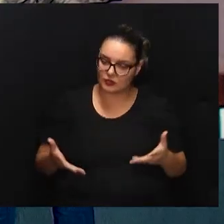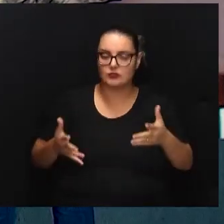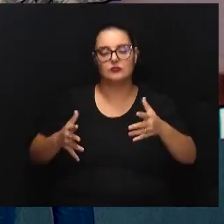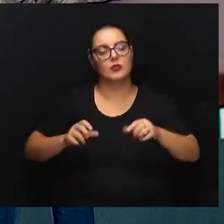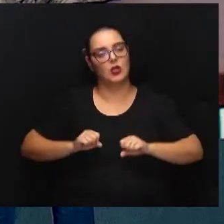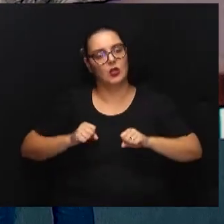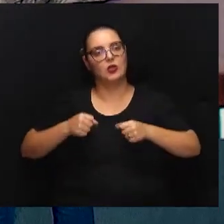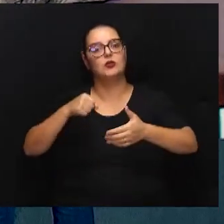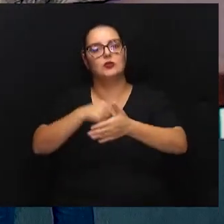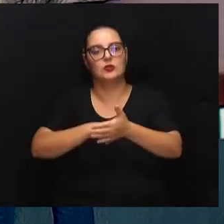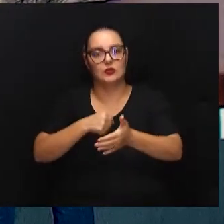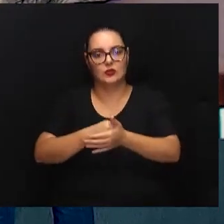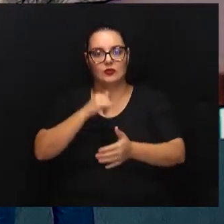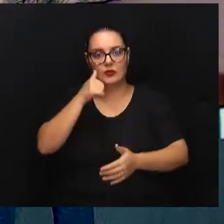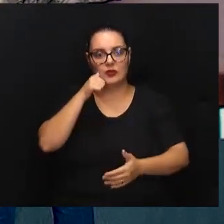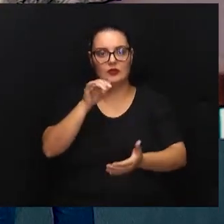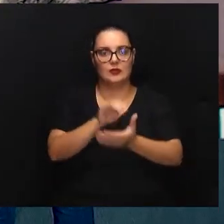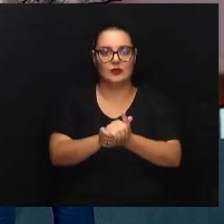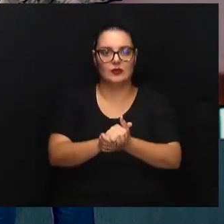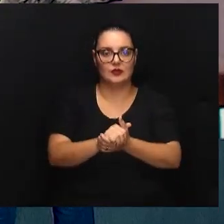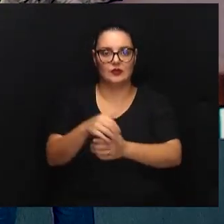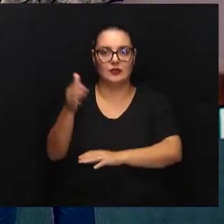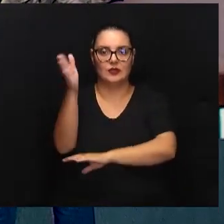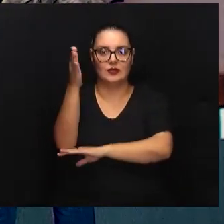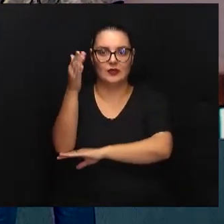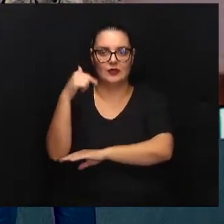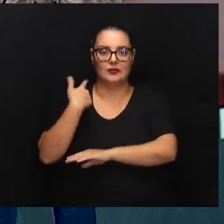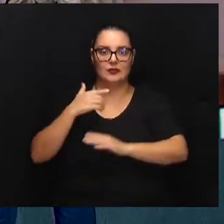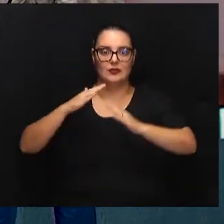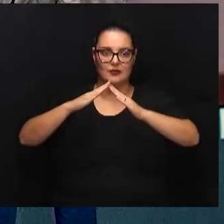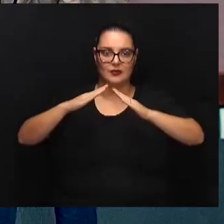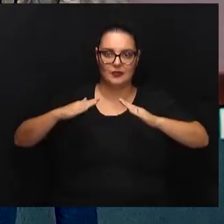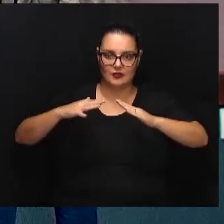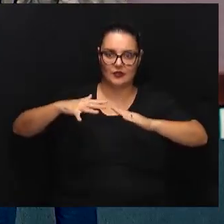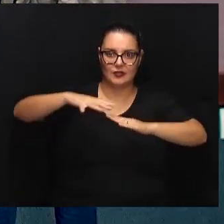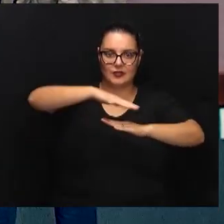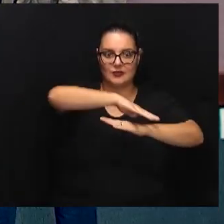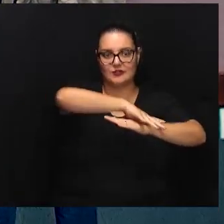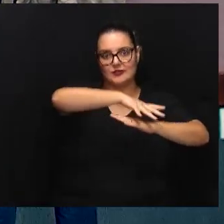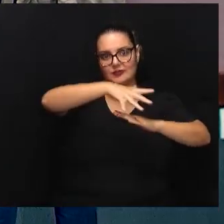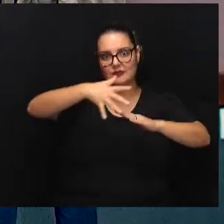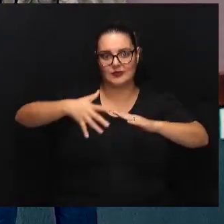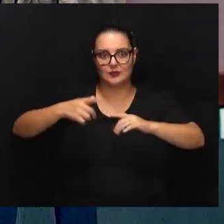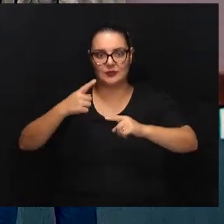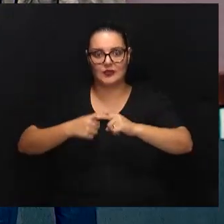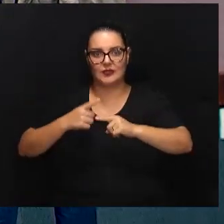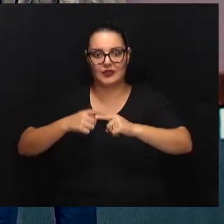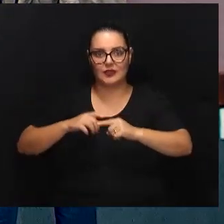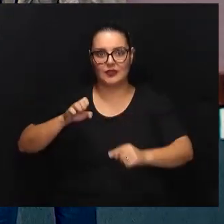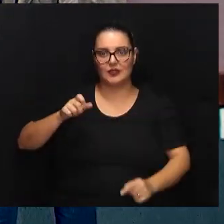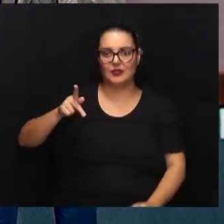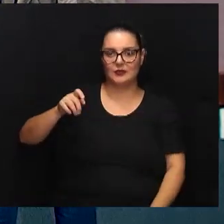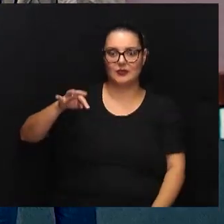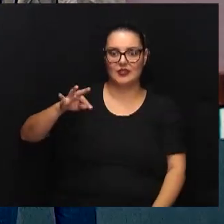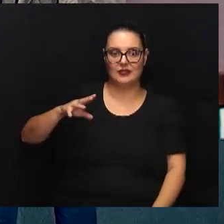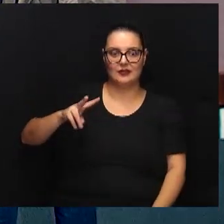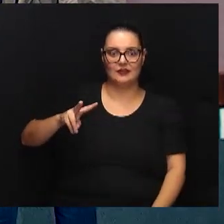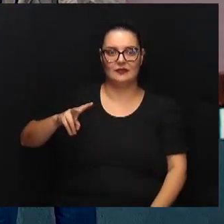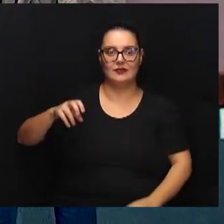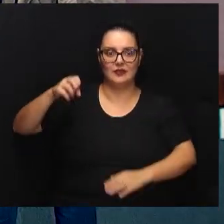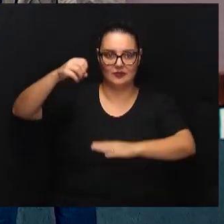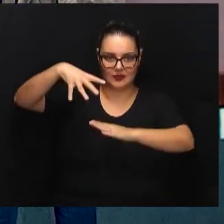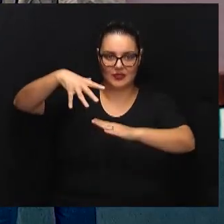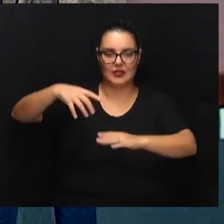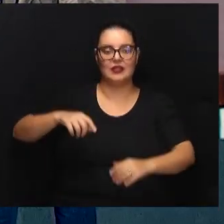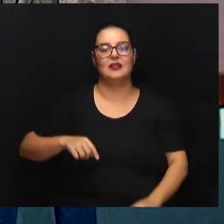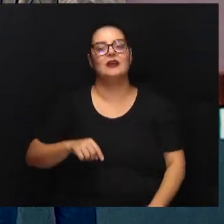dessa no nosso telhado, porque a IPTV, a câmera, mostra o nosso telhado. Eu falei, ali o pessoal vai ficar curioso e falar, que lugar é